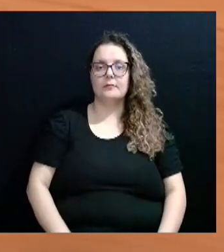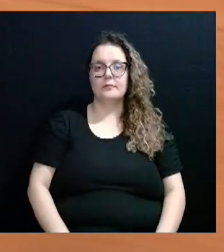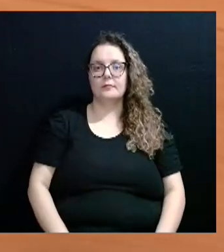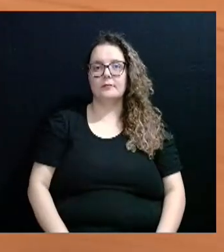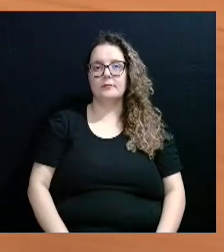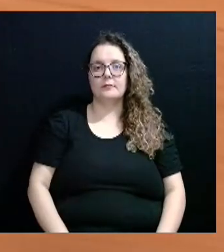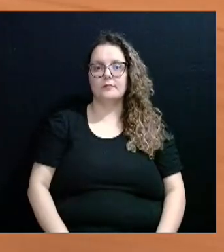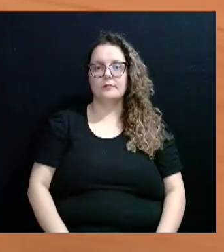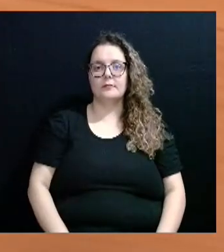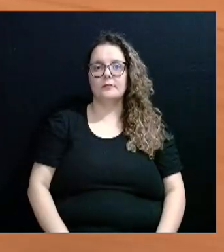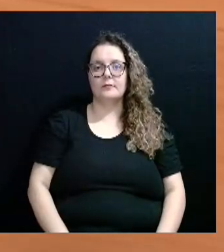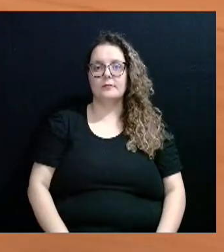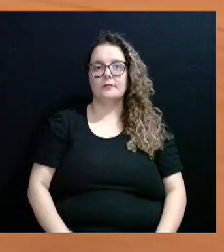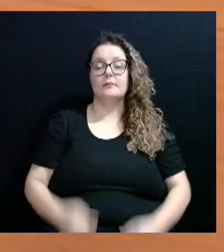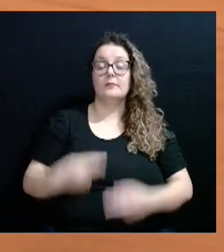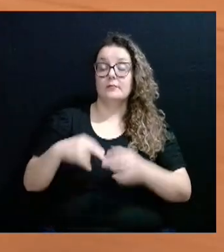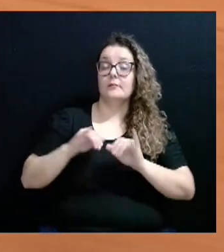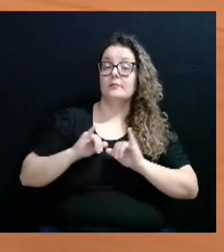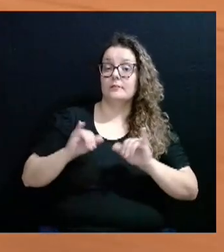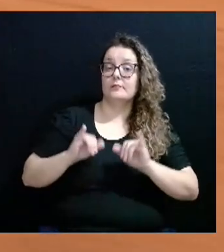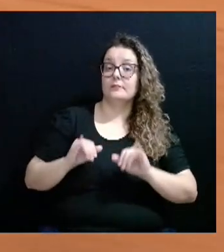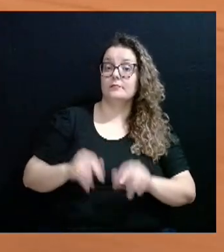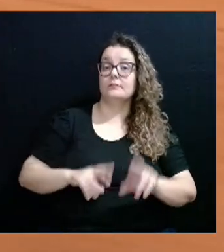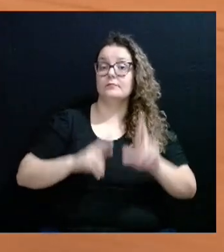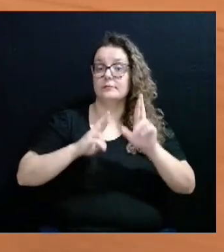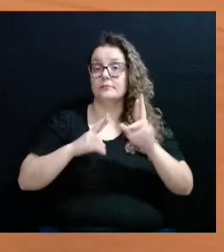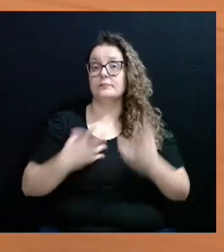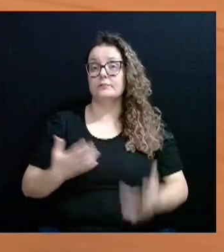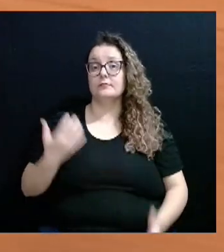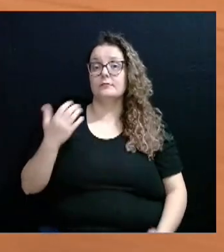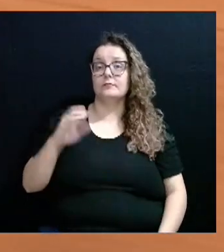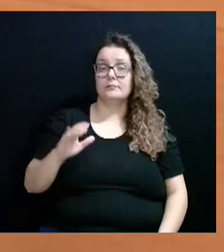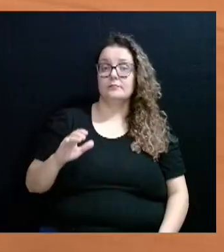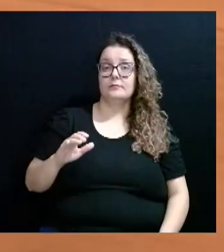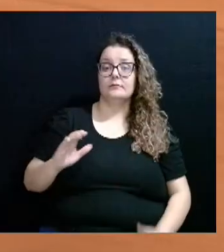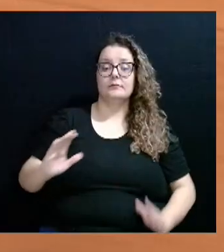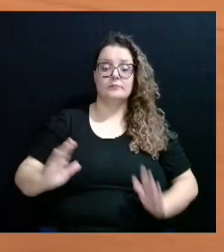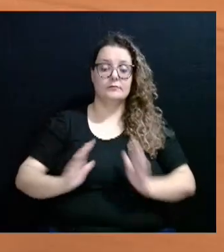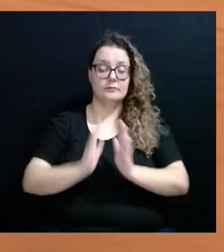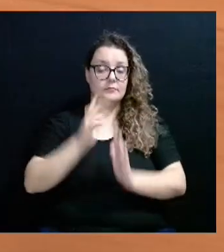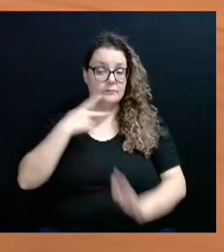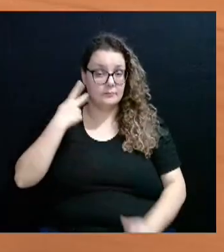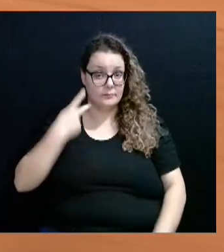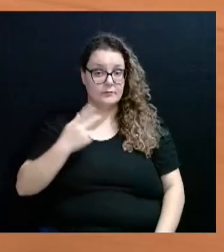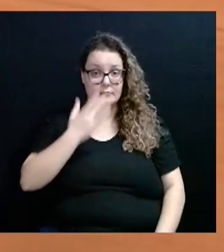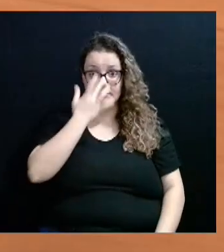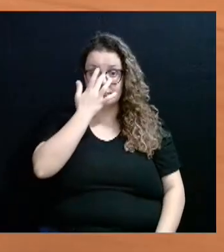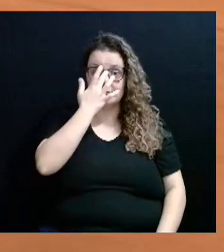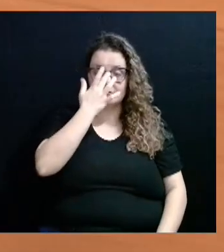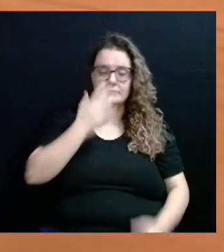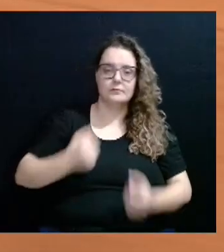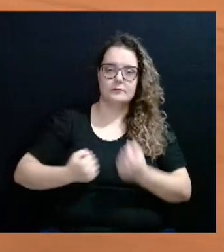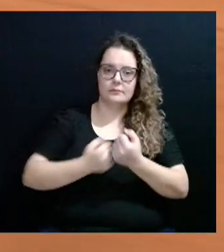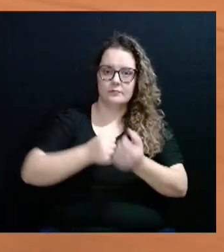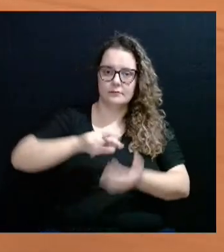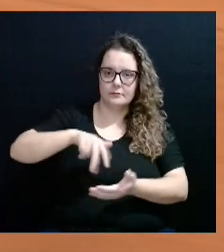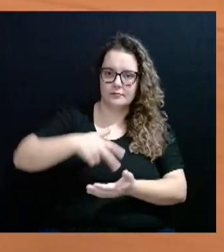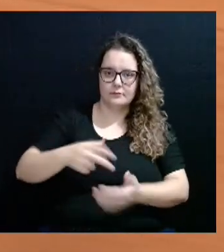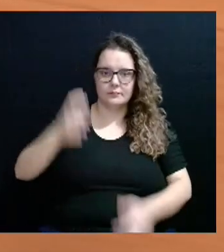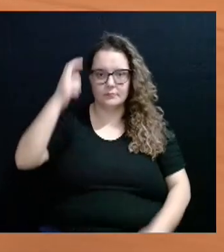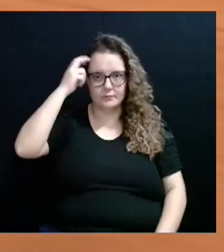da mensagem de esperança, né? Um lançamento de uma frente parlamentar de apoio ao hip-hop, essa cultura negra que